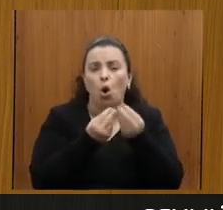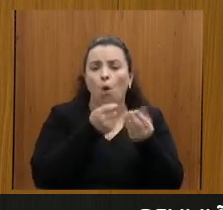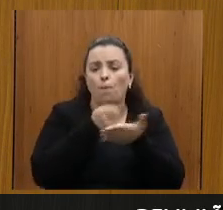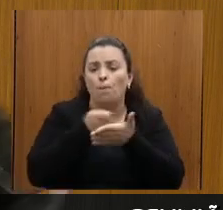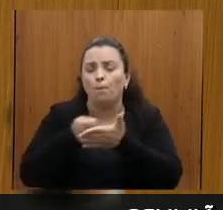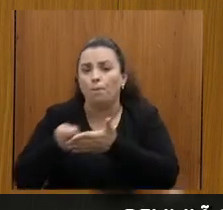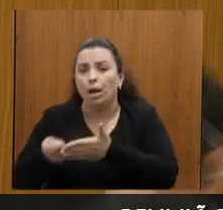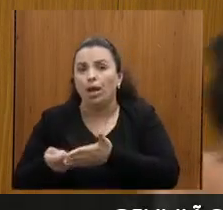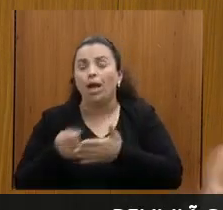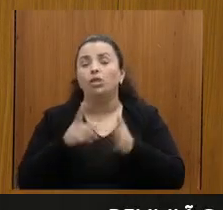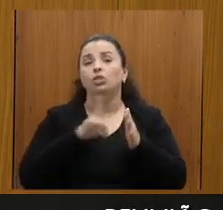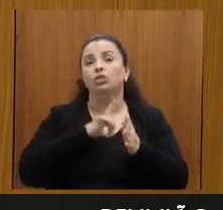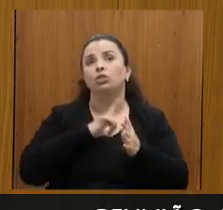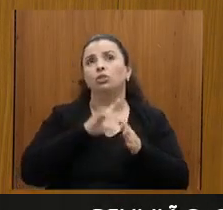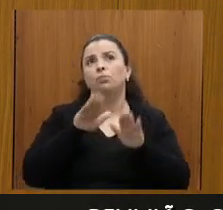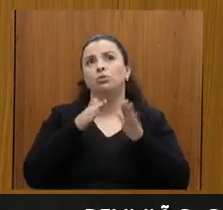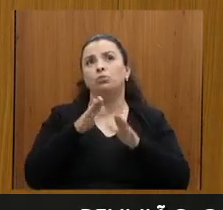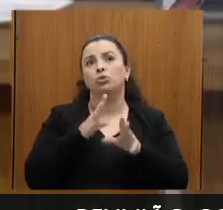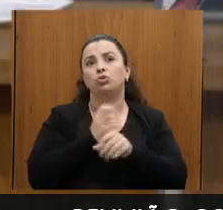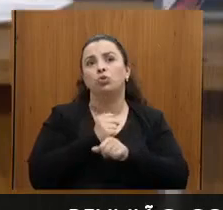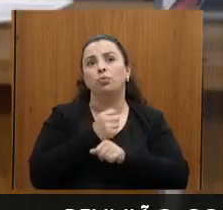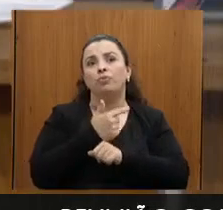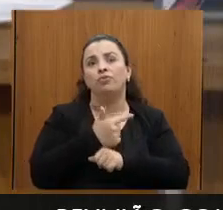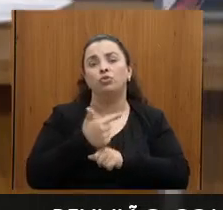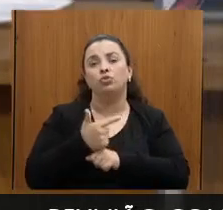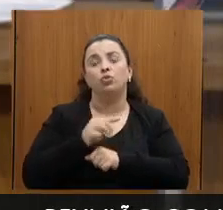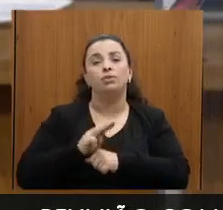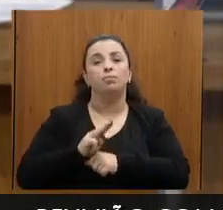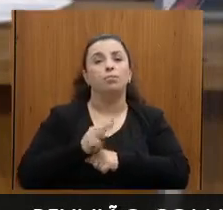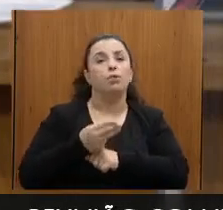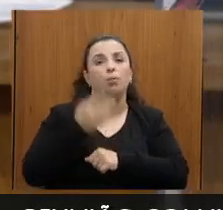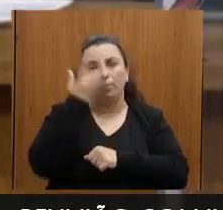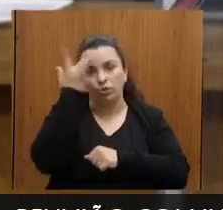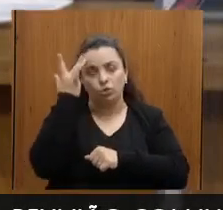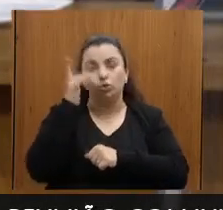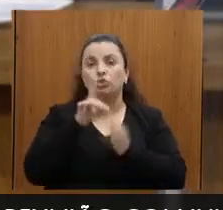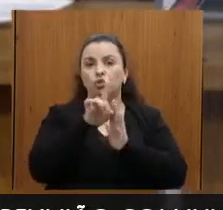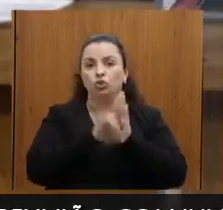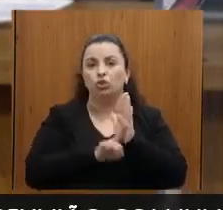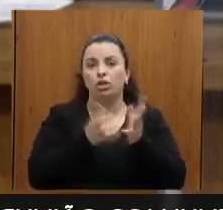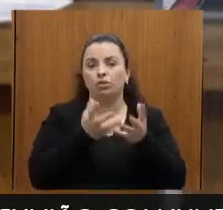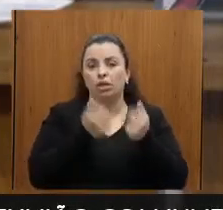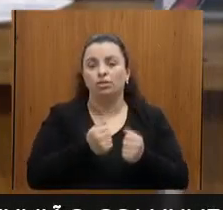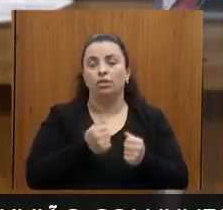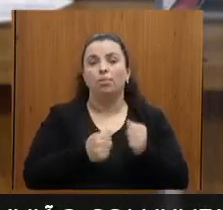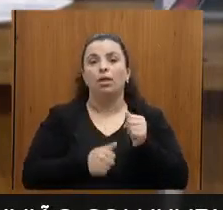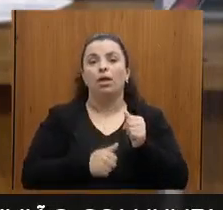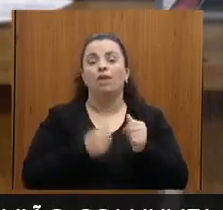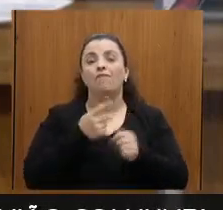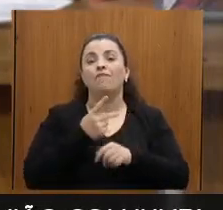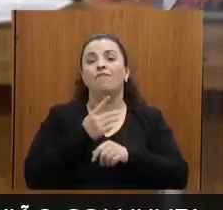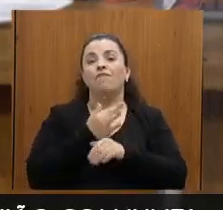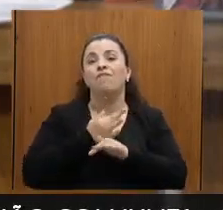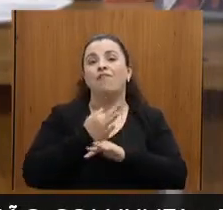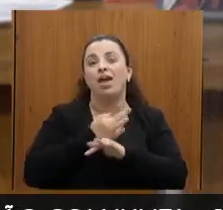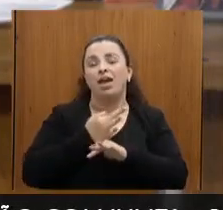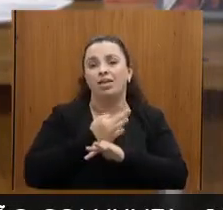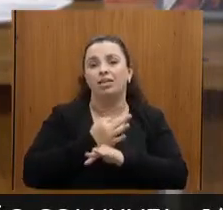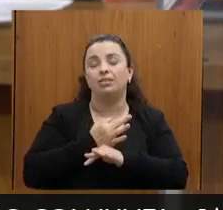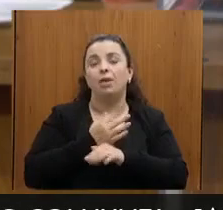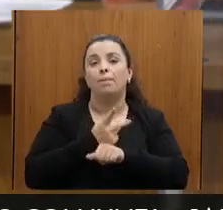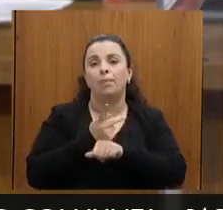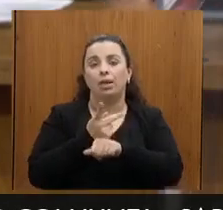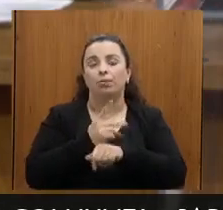tínhamos um universo de aproximadamente 22 mil pessoas que teriam direito a essas férias-prêmio. E, entre